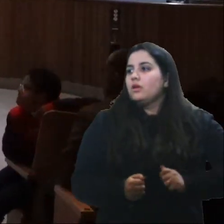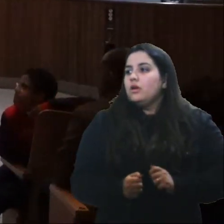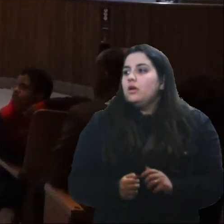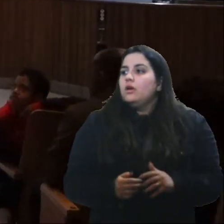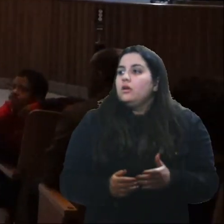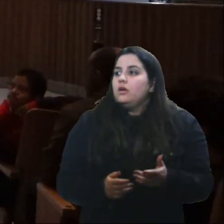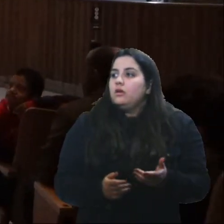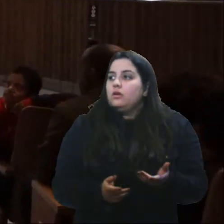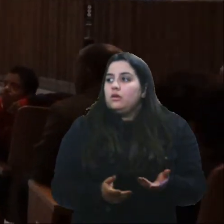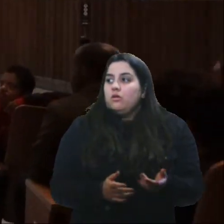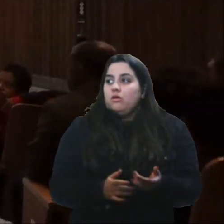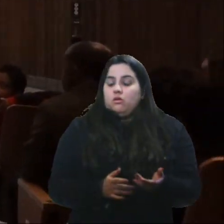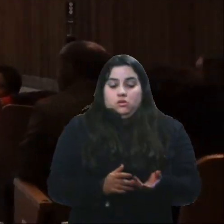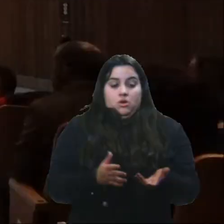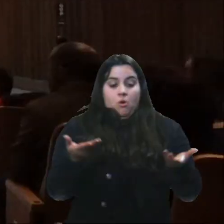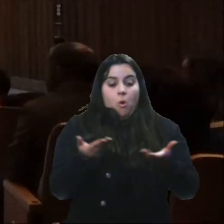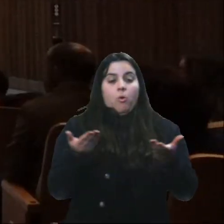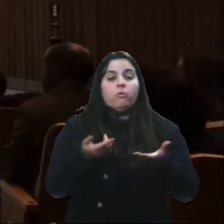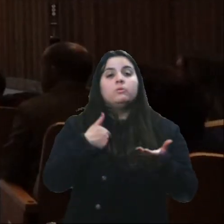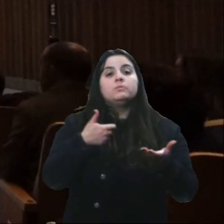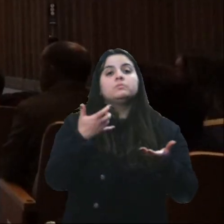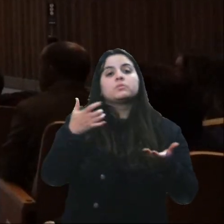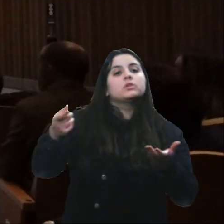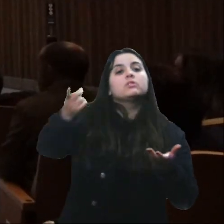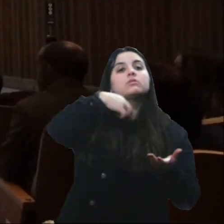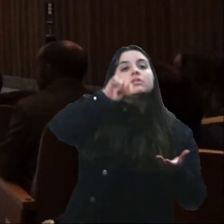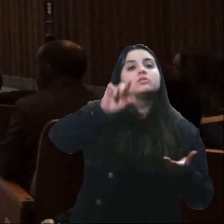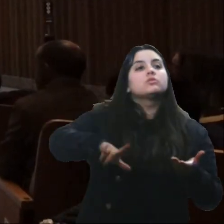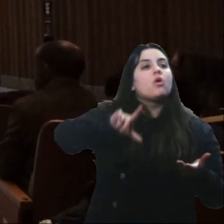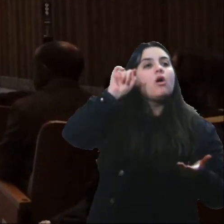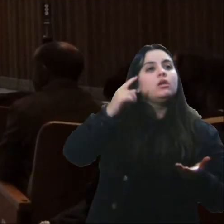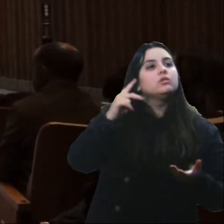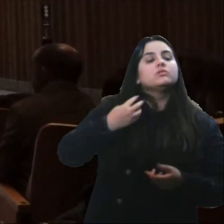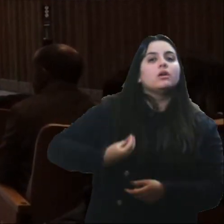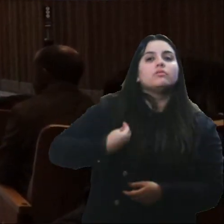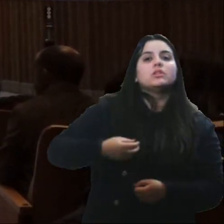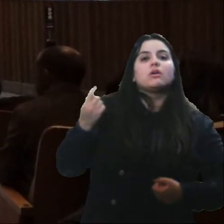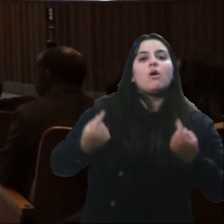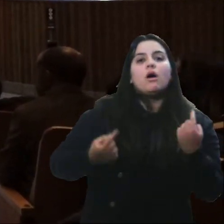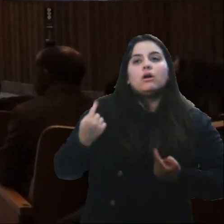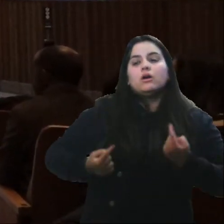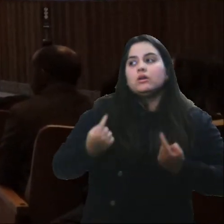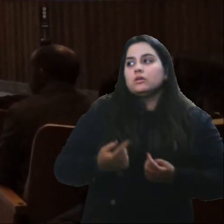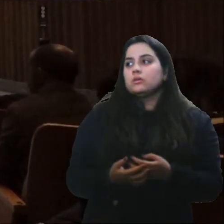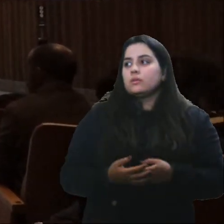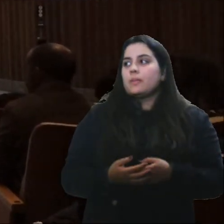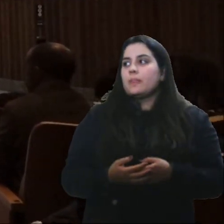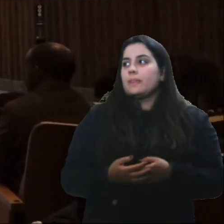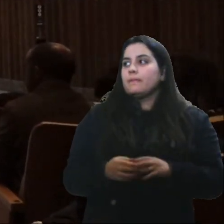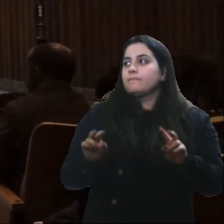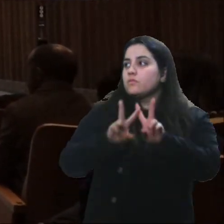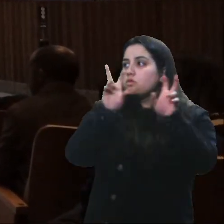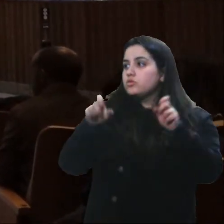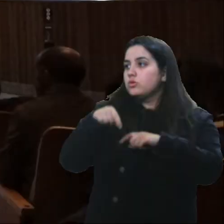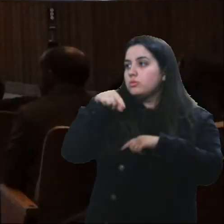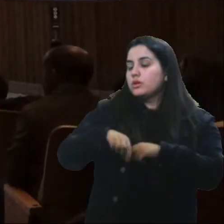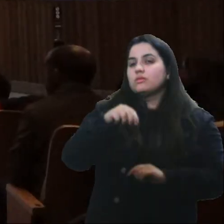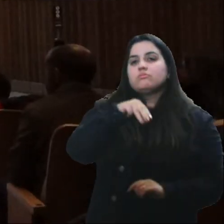Hoje eu quero que você faça uma escolha sobre a sua vida, sobre esse ministério.